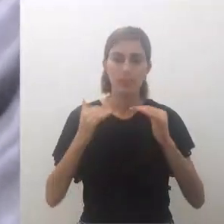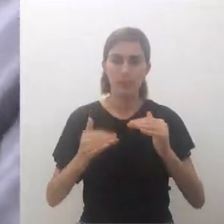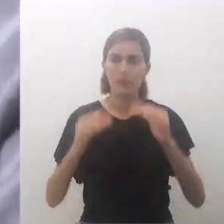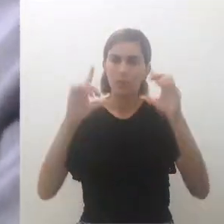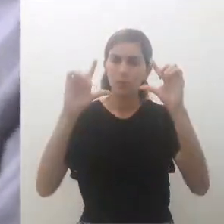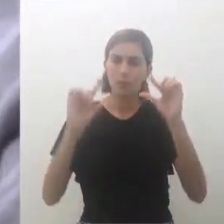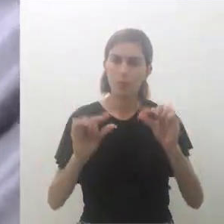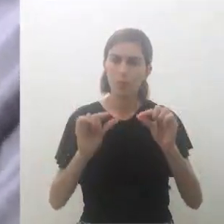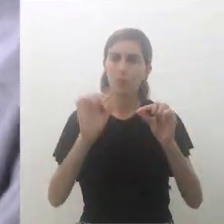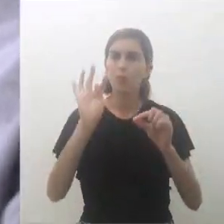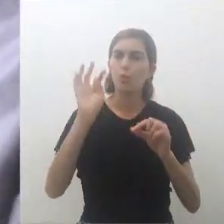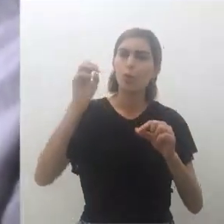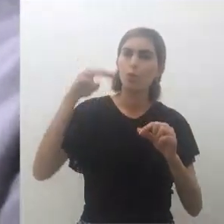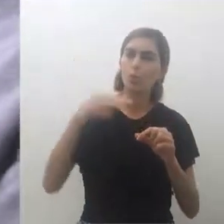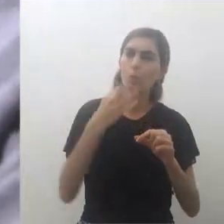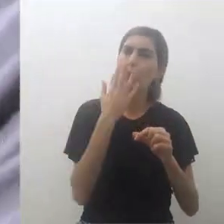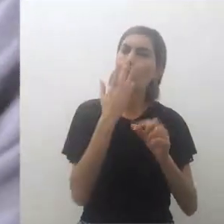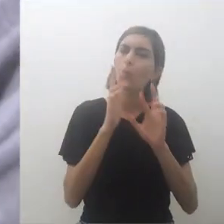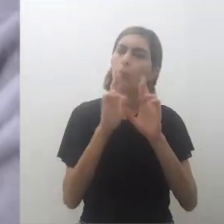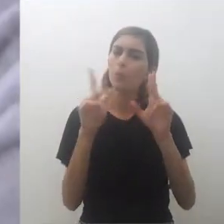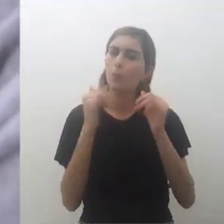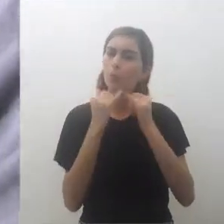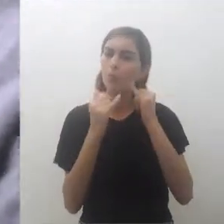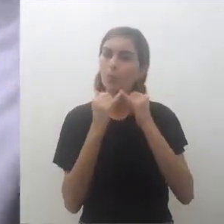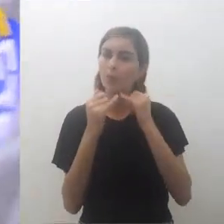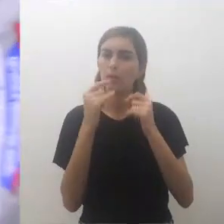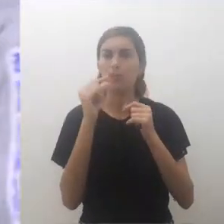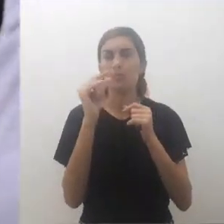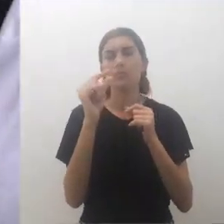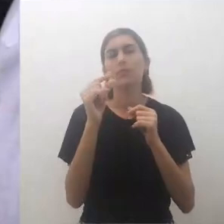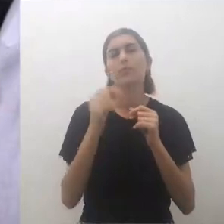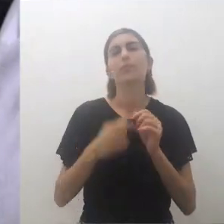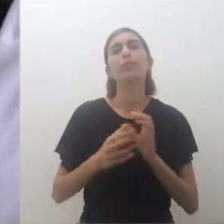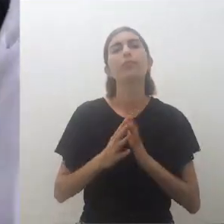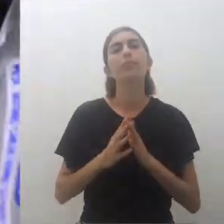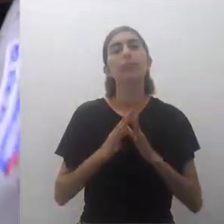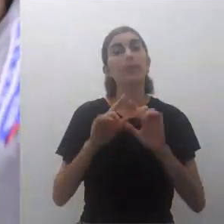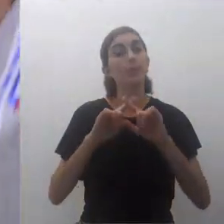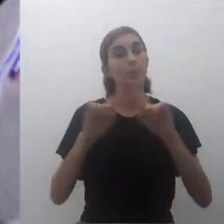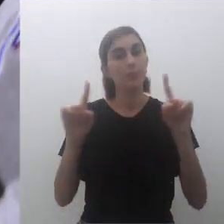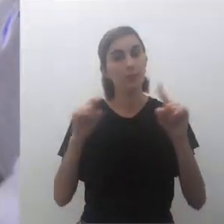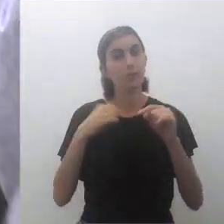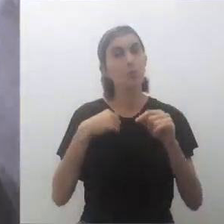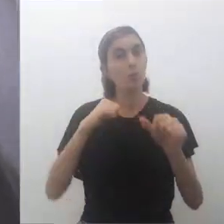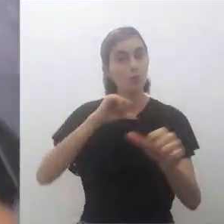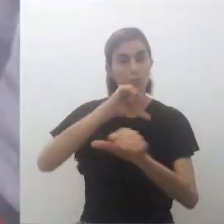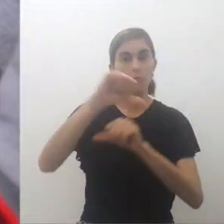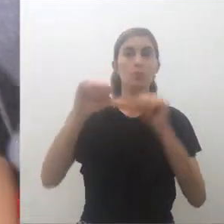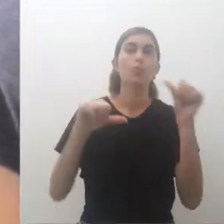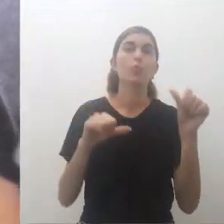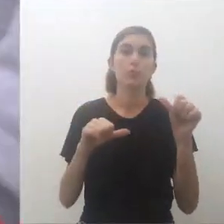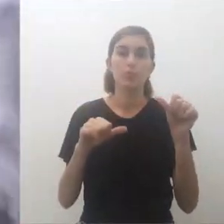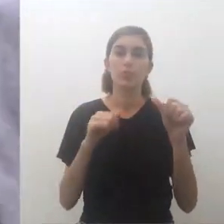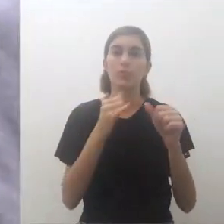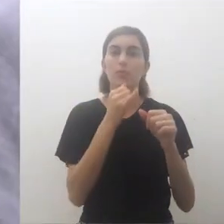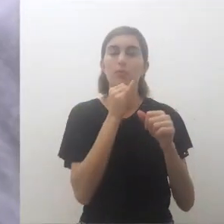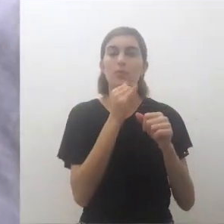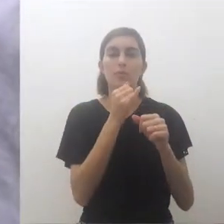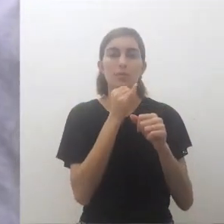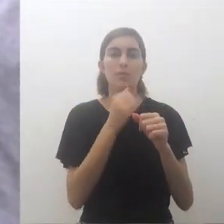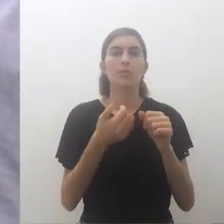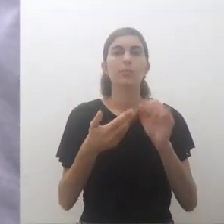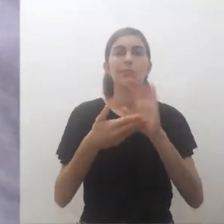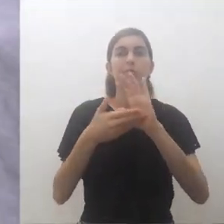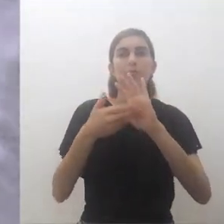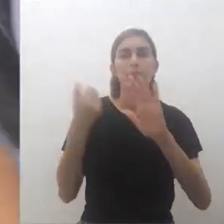tonalidade, diferenciação pouca de tonalidade, mas se eu mudo, vamos dizer que eu tire